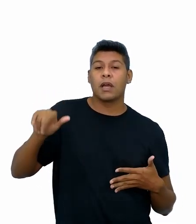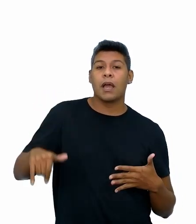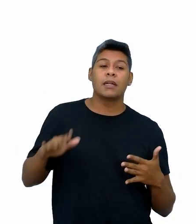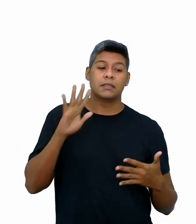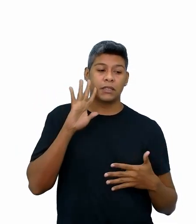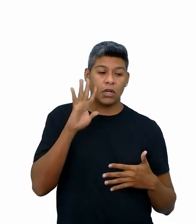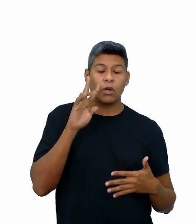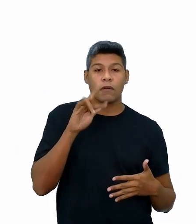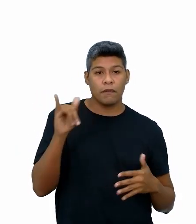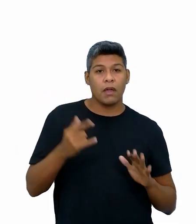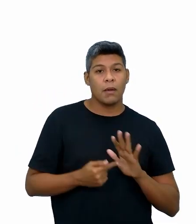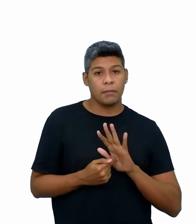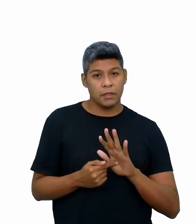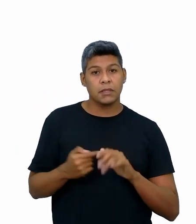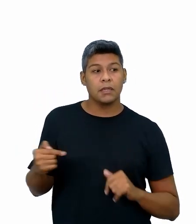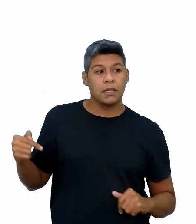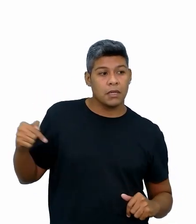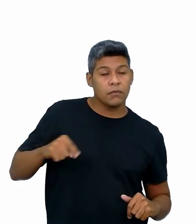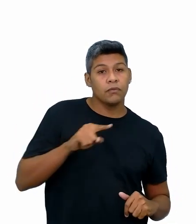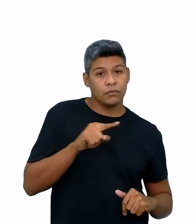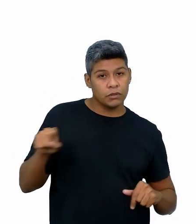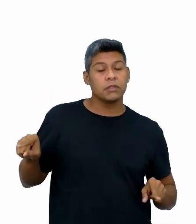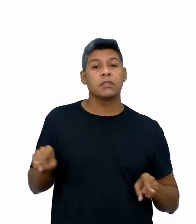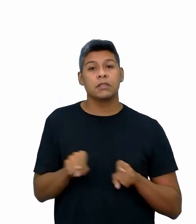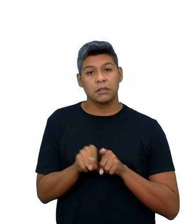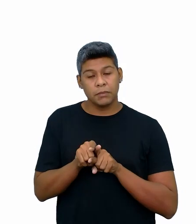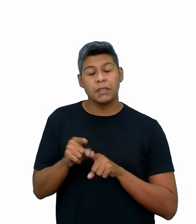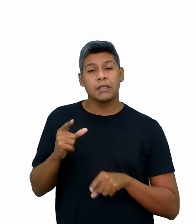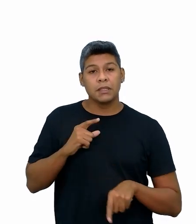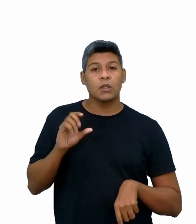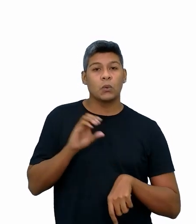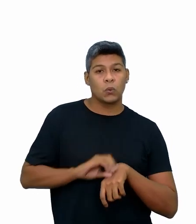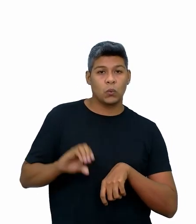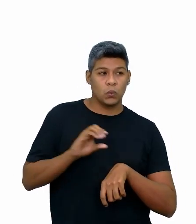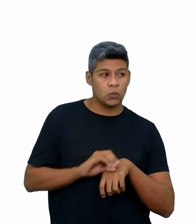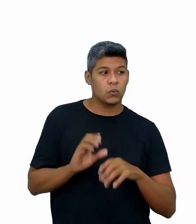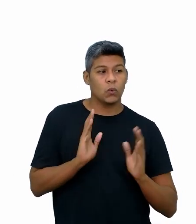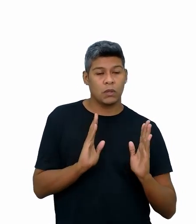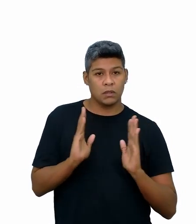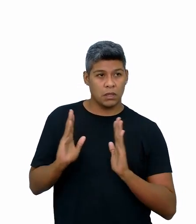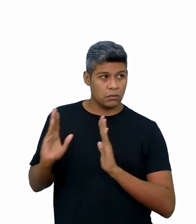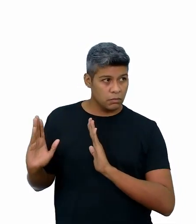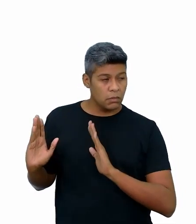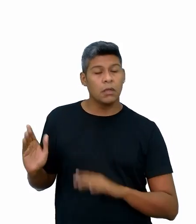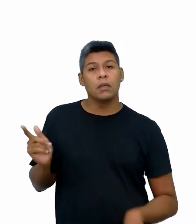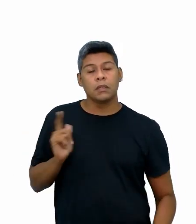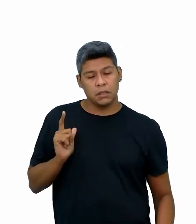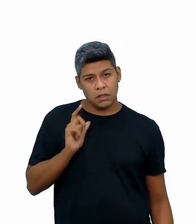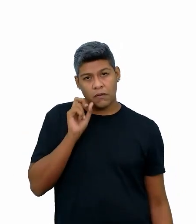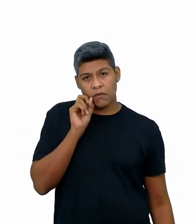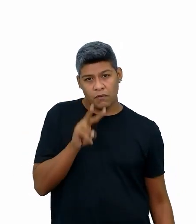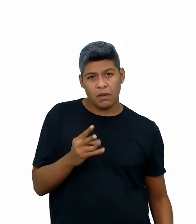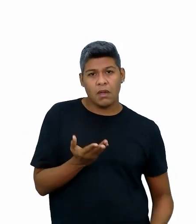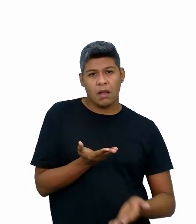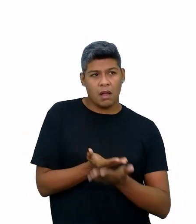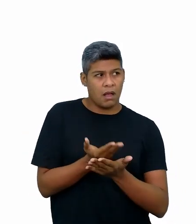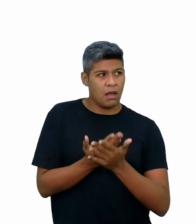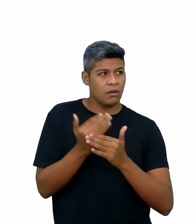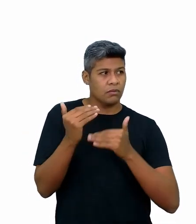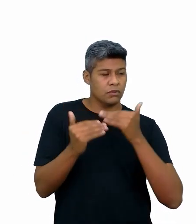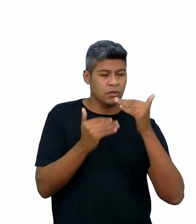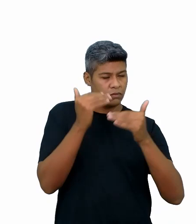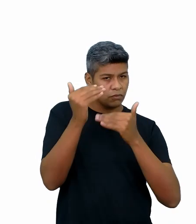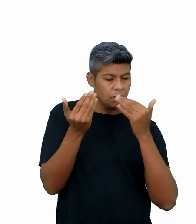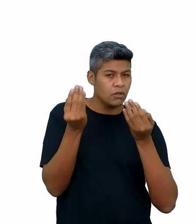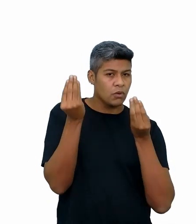que foram apresentadas aqui, que vocês também já tiveram lá na formação de etapa, né, para a gente poder ver nessas aulas o desenvolvimento, então,